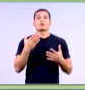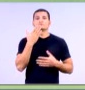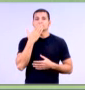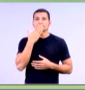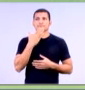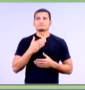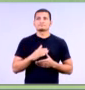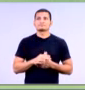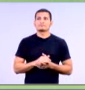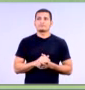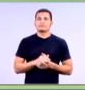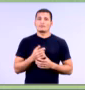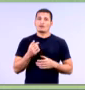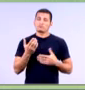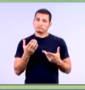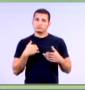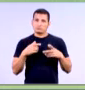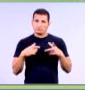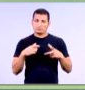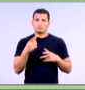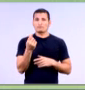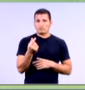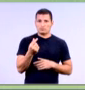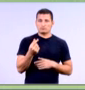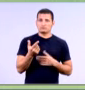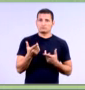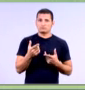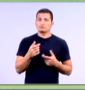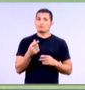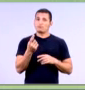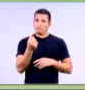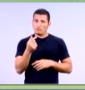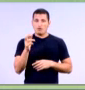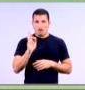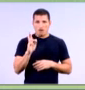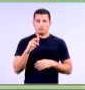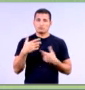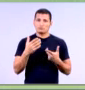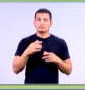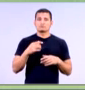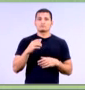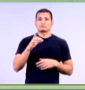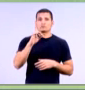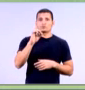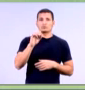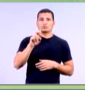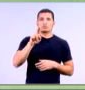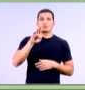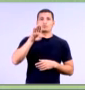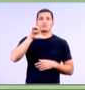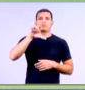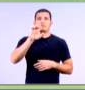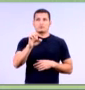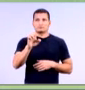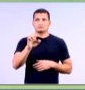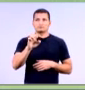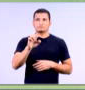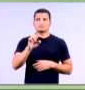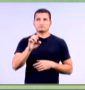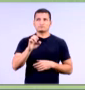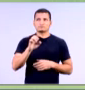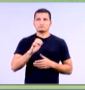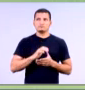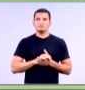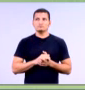Bem, se eu estou trabalhando com valor, um valor real, então eu vou trabalhar com double. Então, quando eu passo